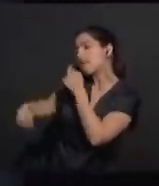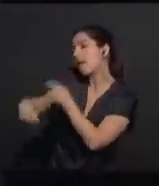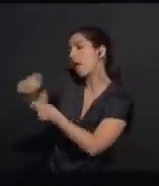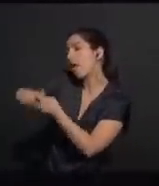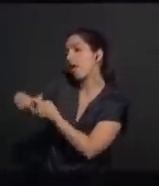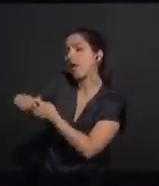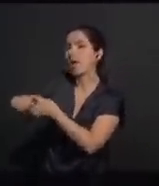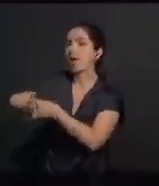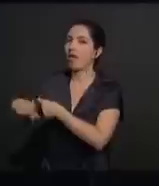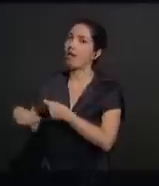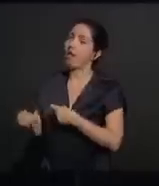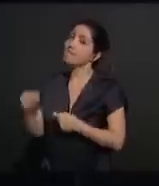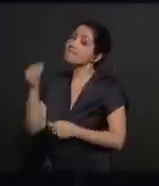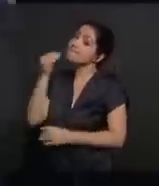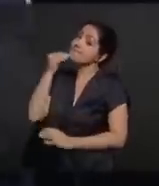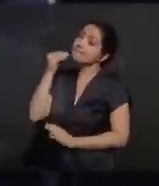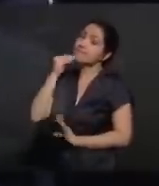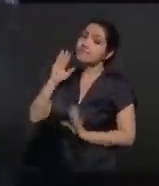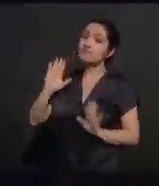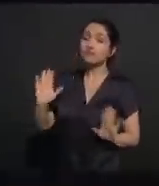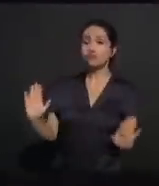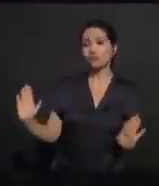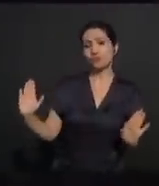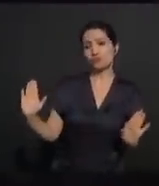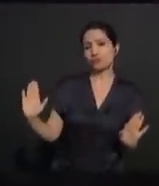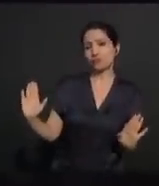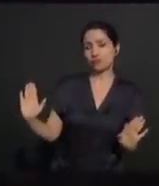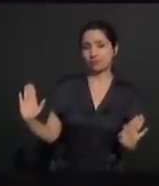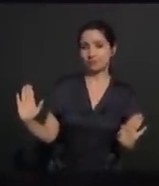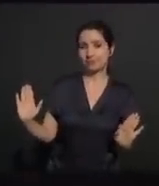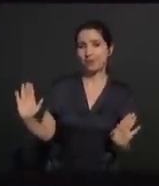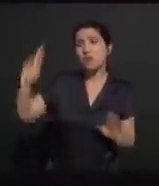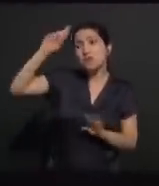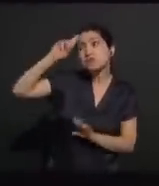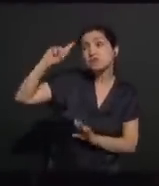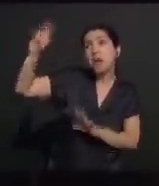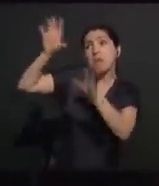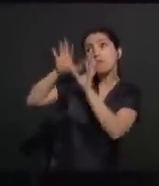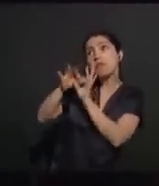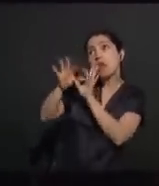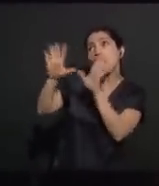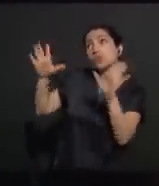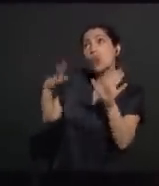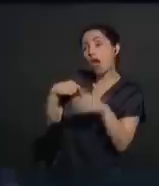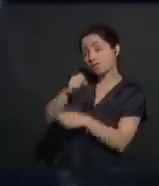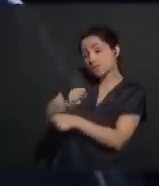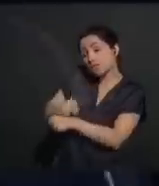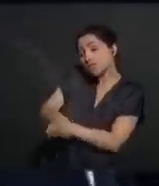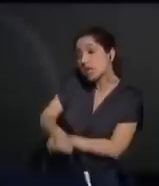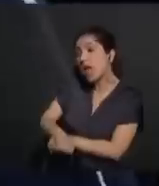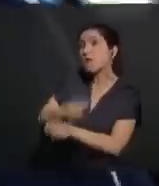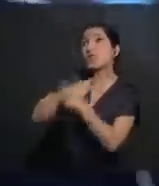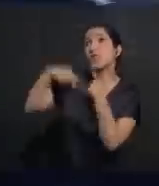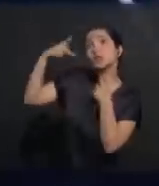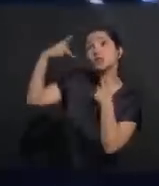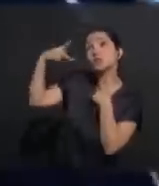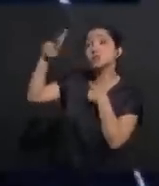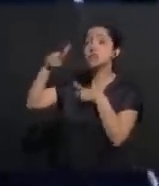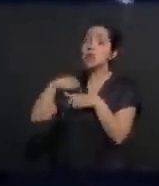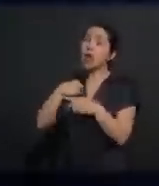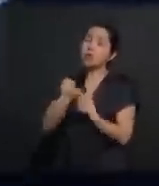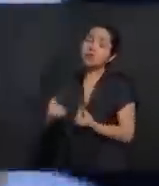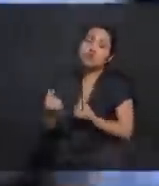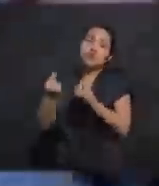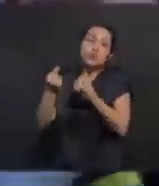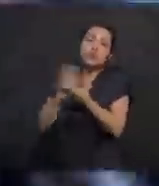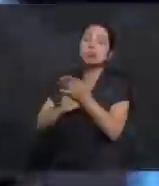então. Eu vou fazer sexo com a patroa, afinal de contas, foi o senhor que deixou eu ficar nessa situação. Foi o senhor que me deixou ficar sem